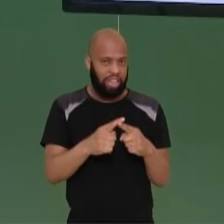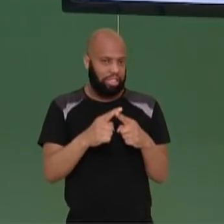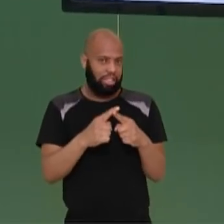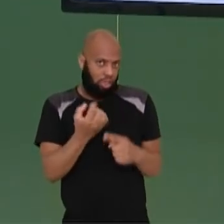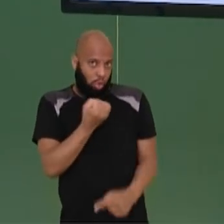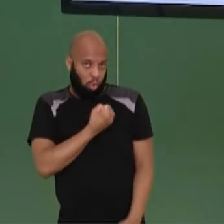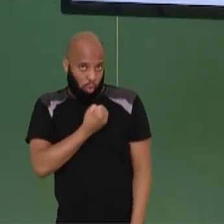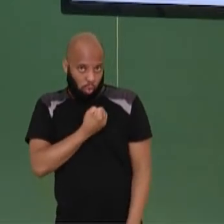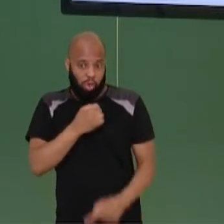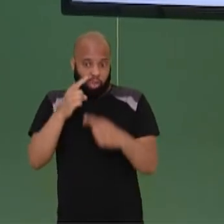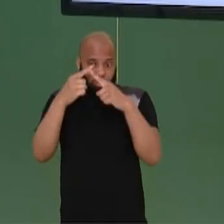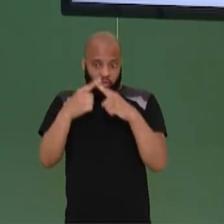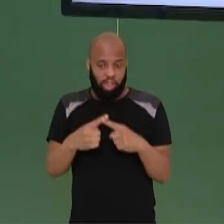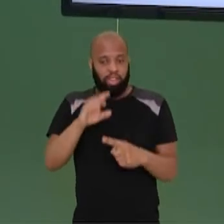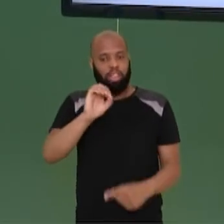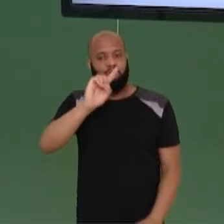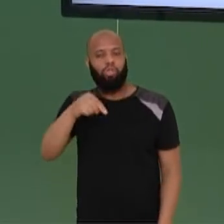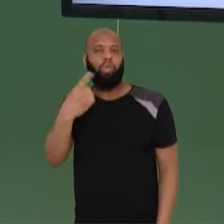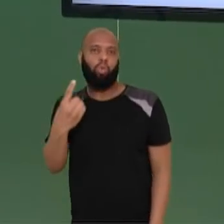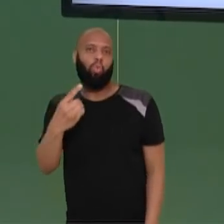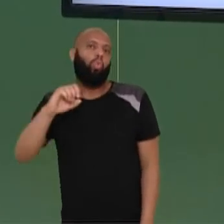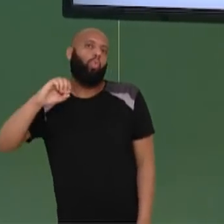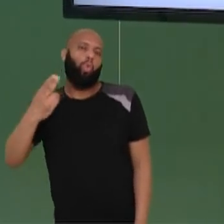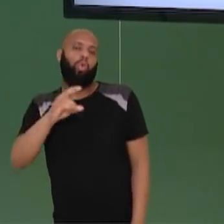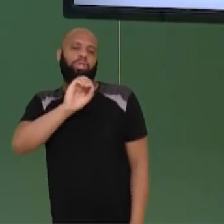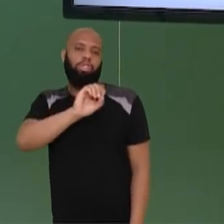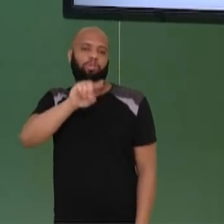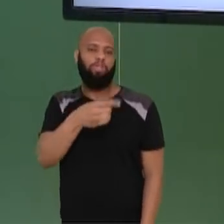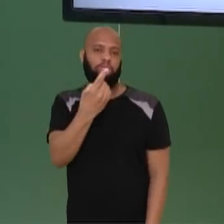alguma coisa por 0,1 ou